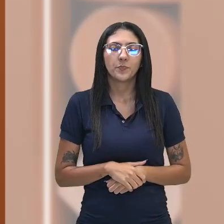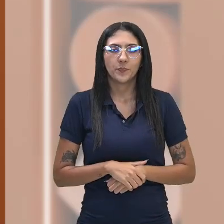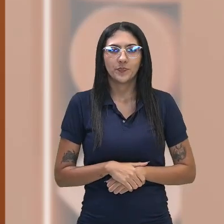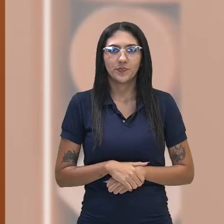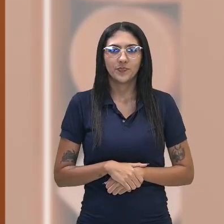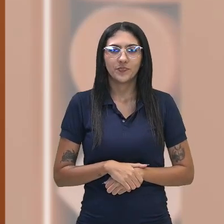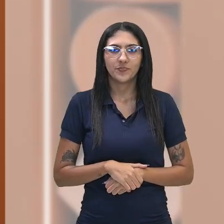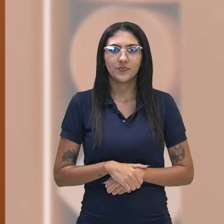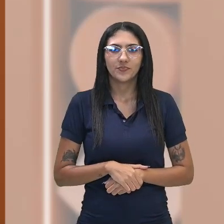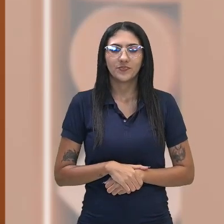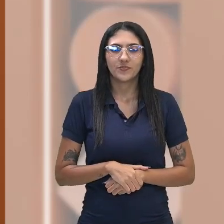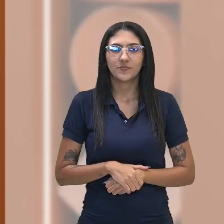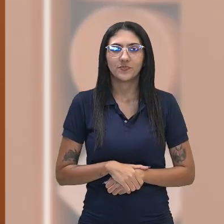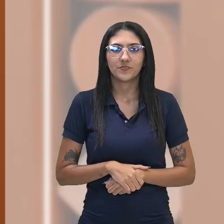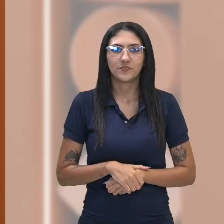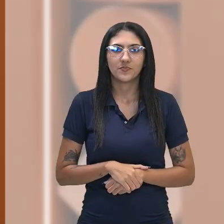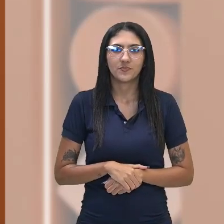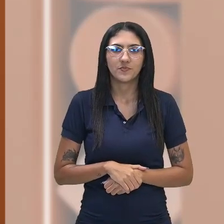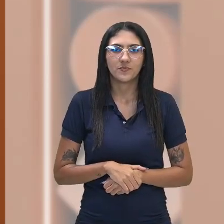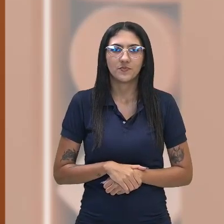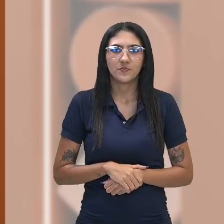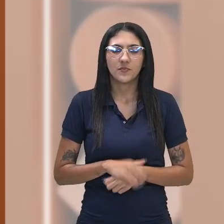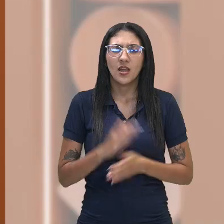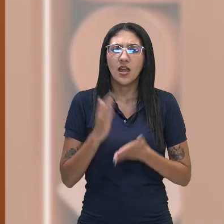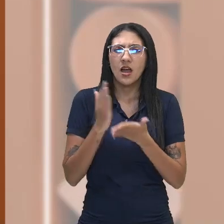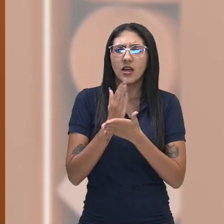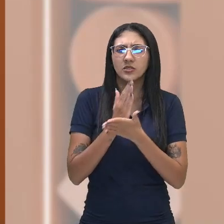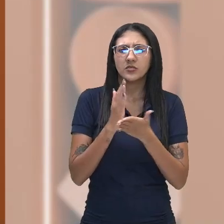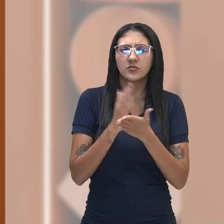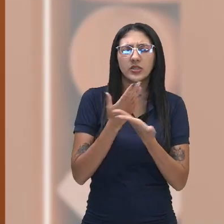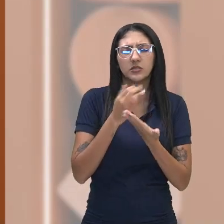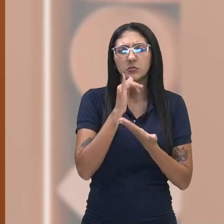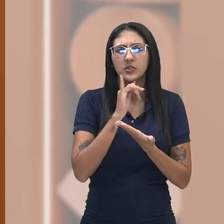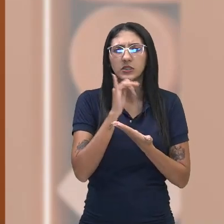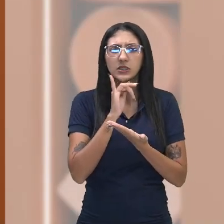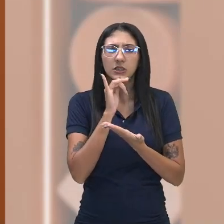algumas, vamos dizer assim, catástrofes,